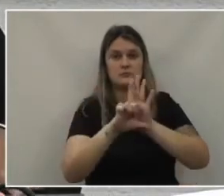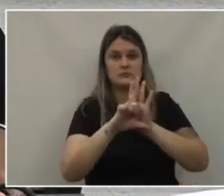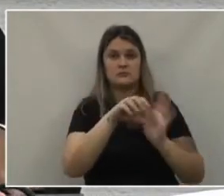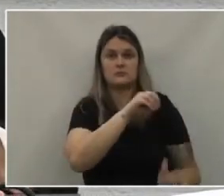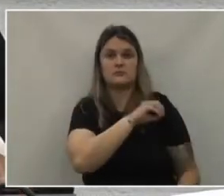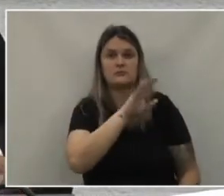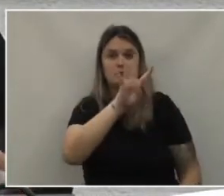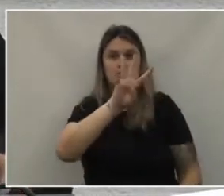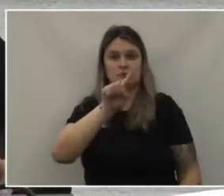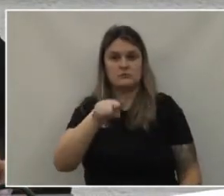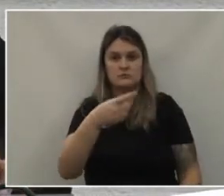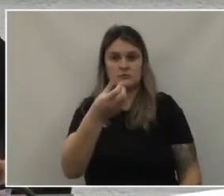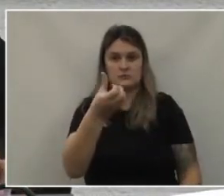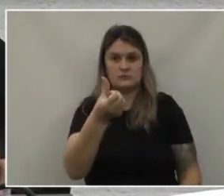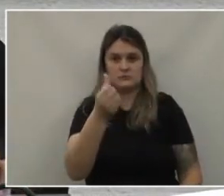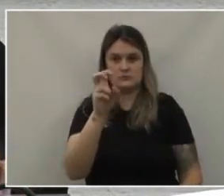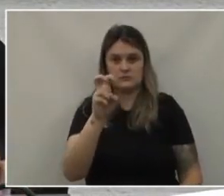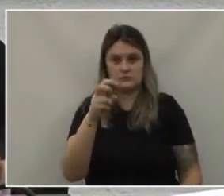número